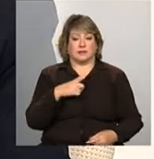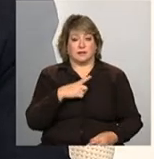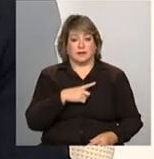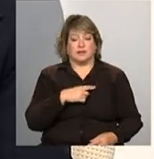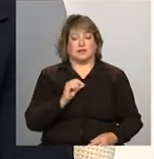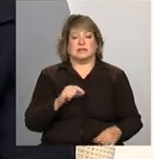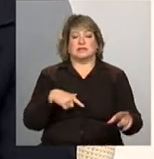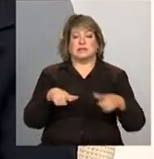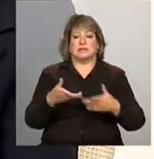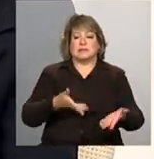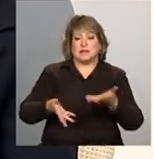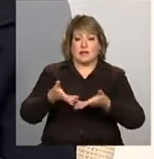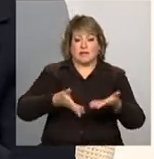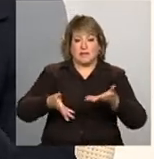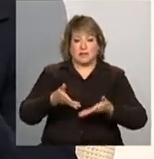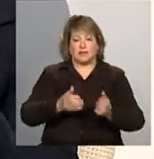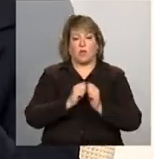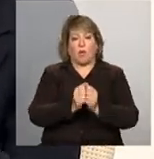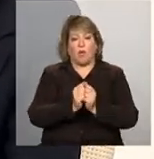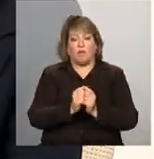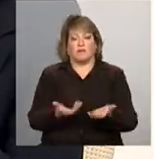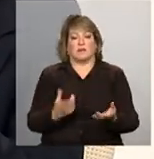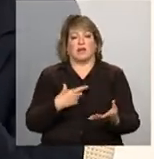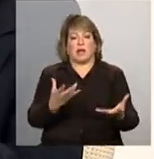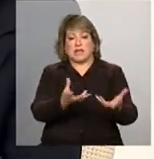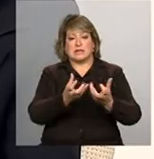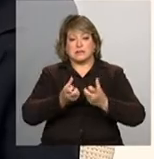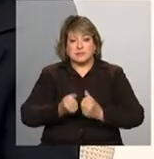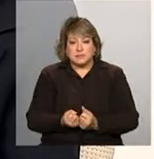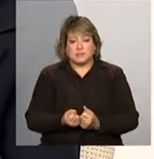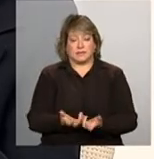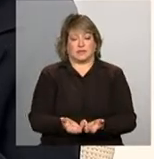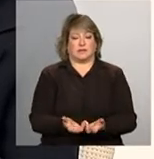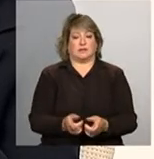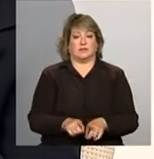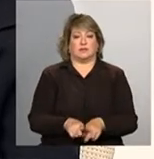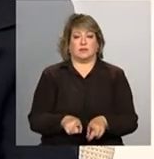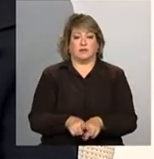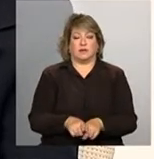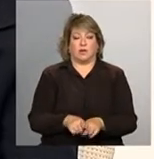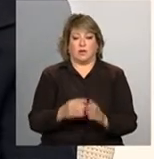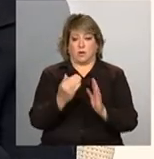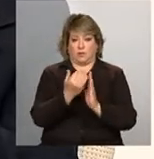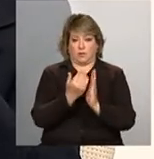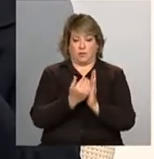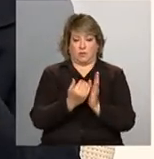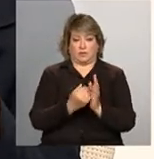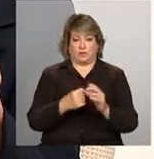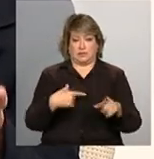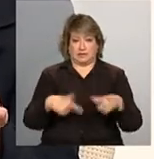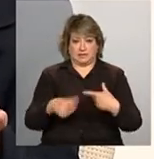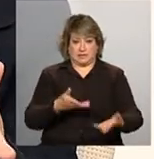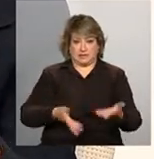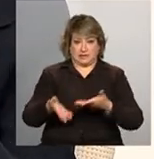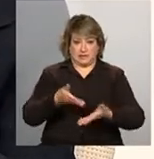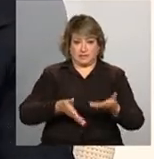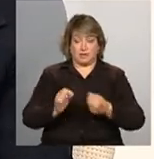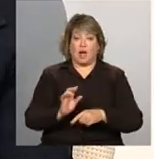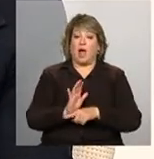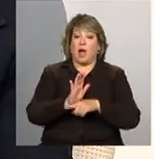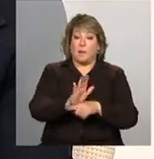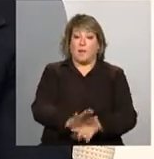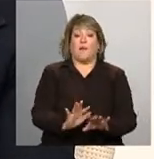de convivência, serviços de acolhimento, o programa, o serviço que apoia